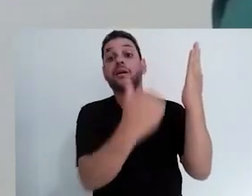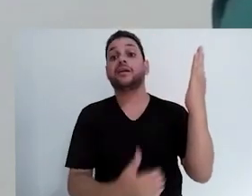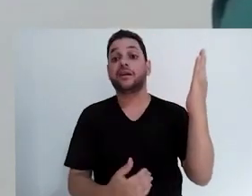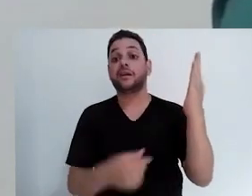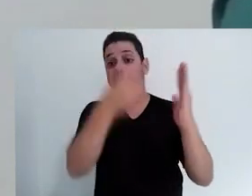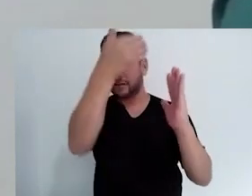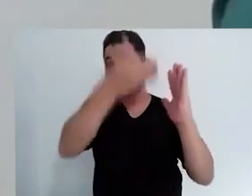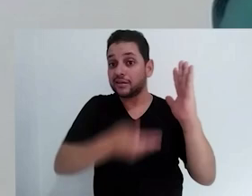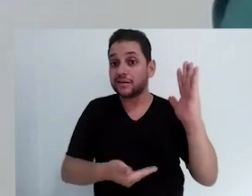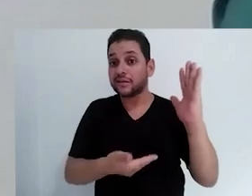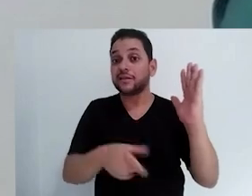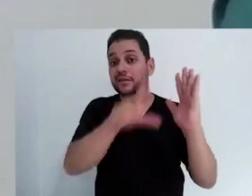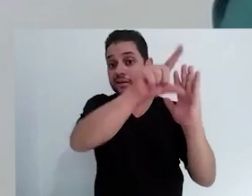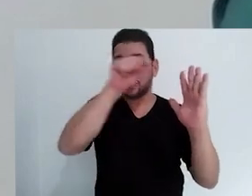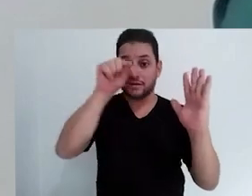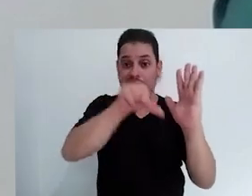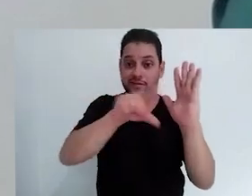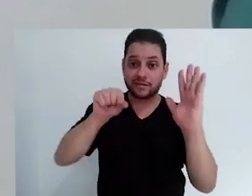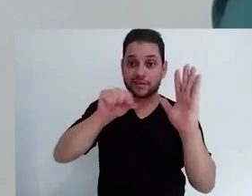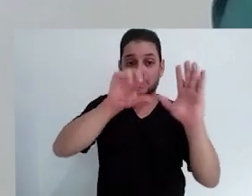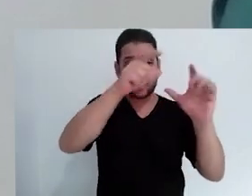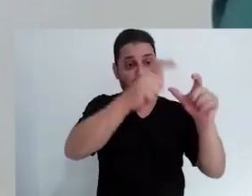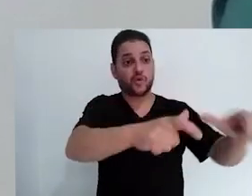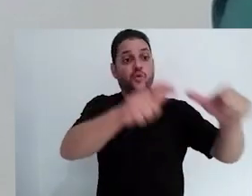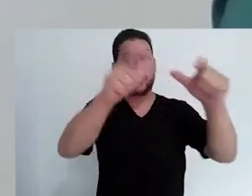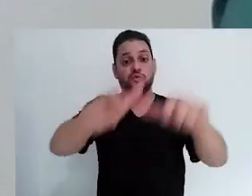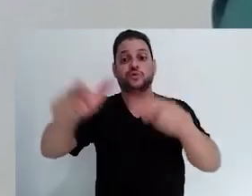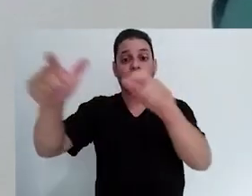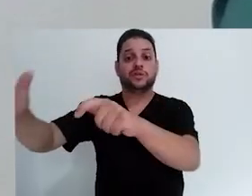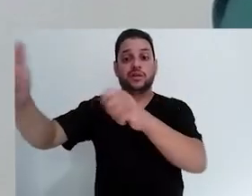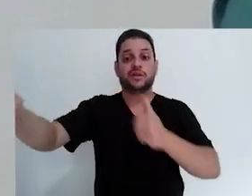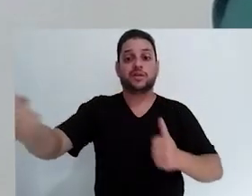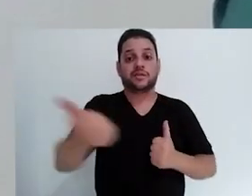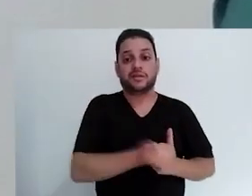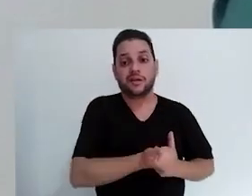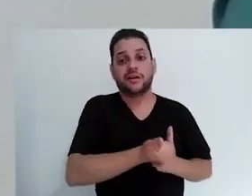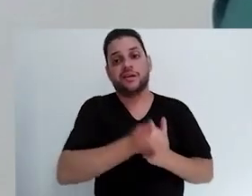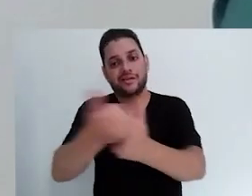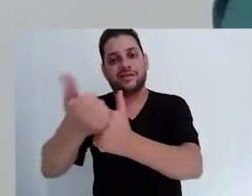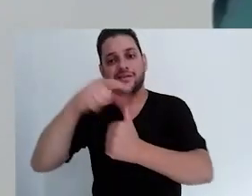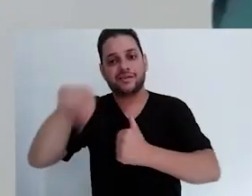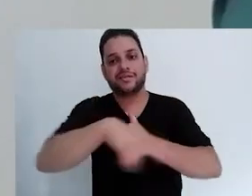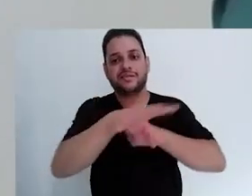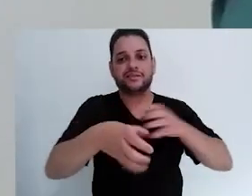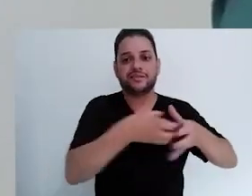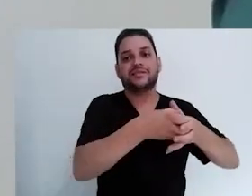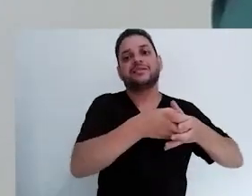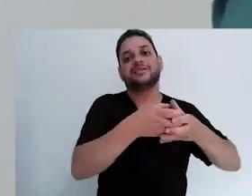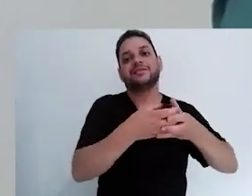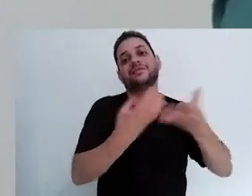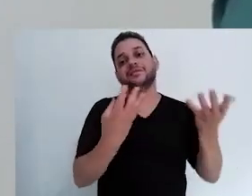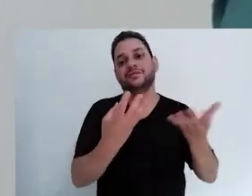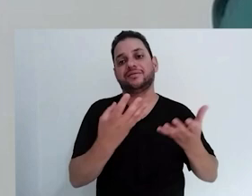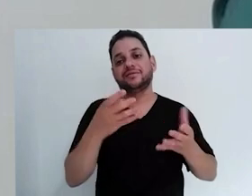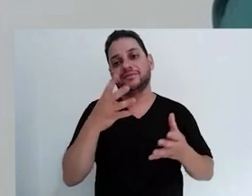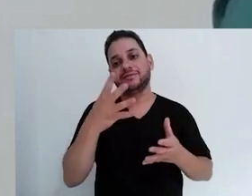são escolhidas as subseções que vão ser apoiadas naquele momento, naquela remessa, pelos